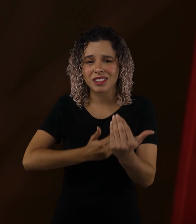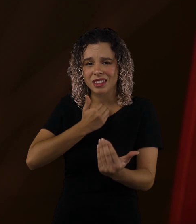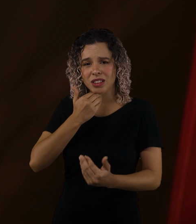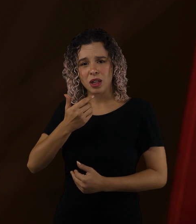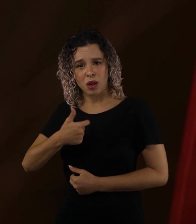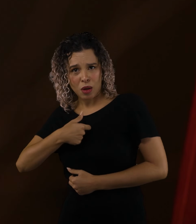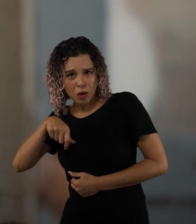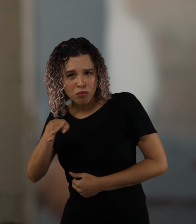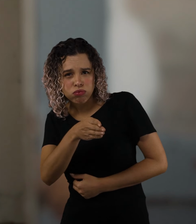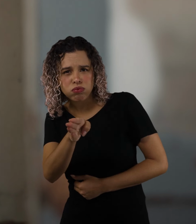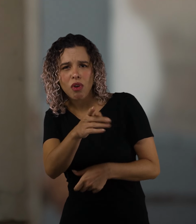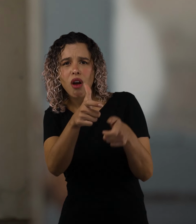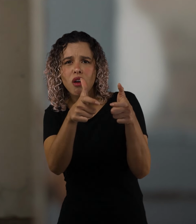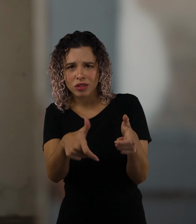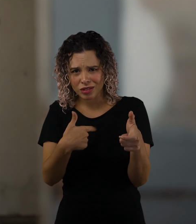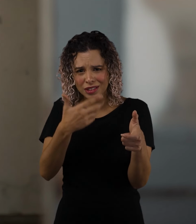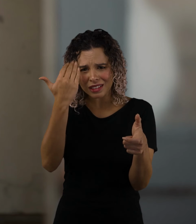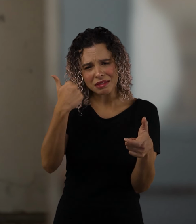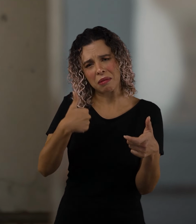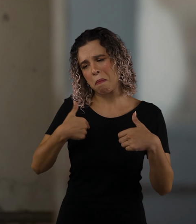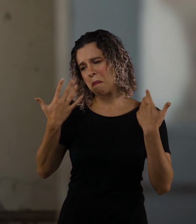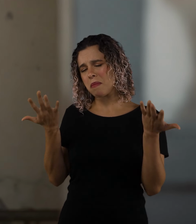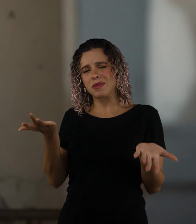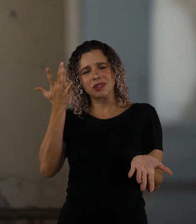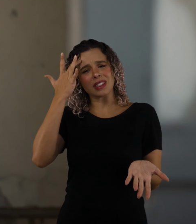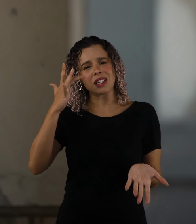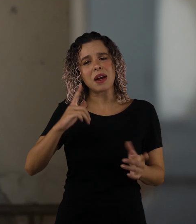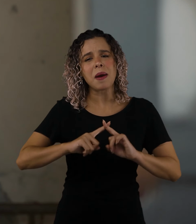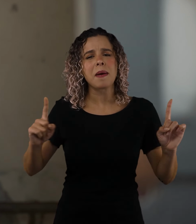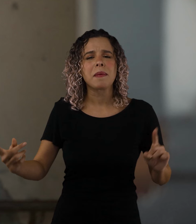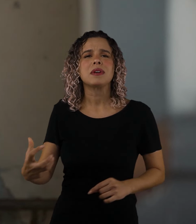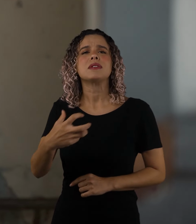tell you. Cobre o rosto, cabisbaixa.